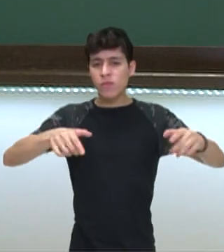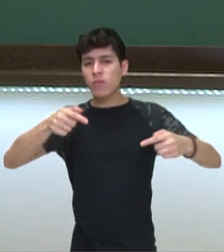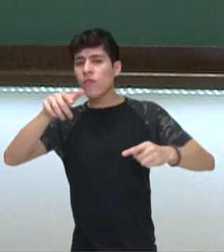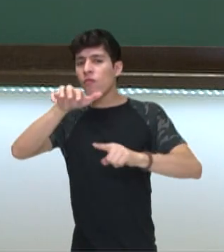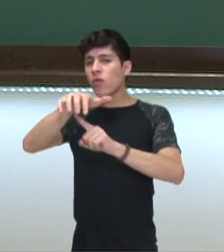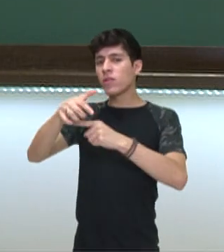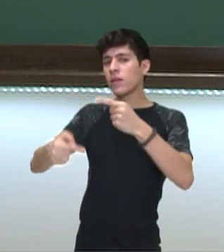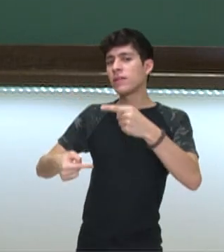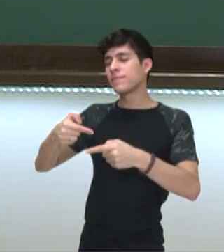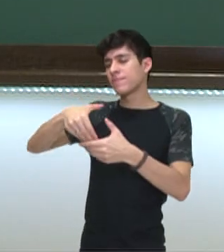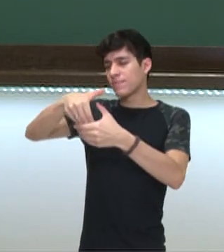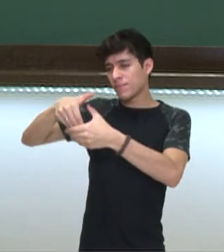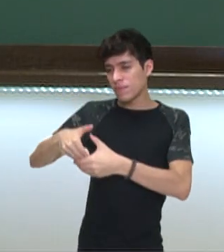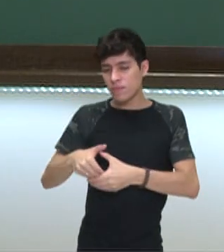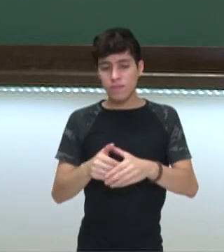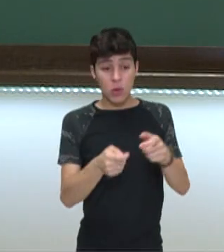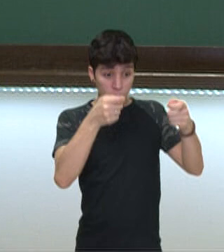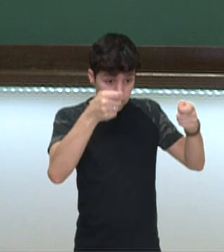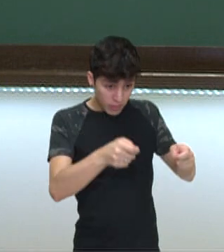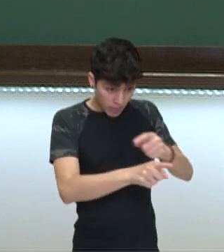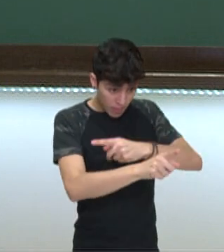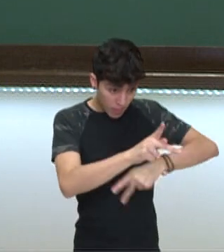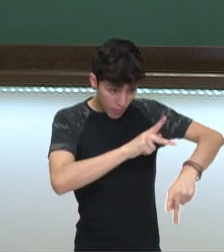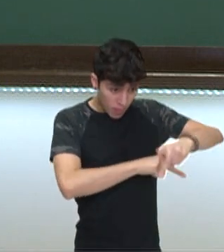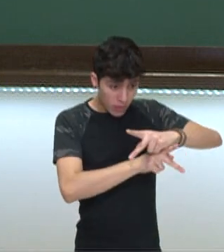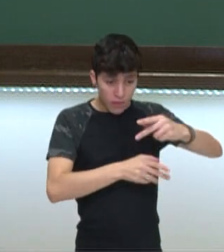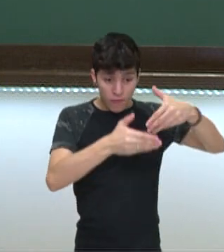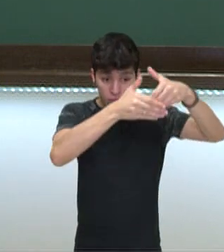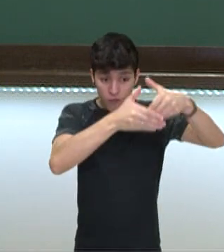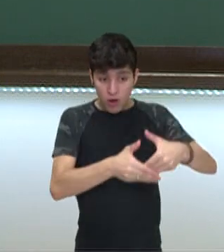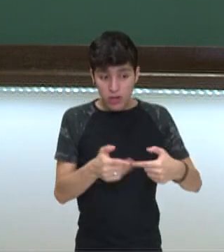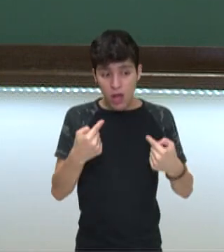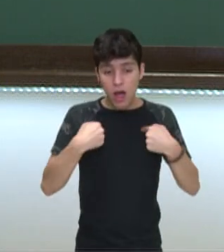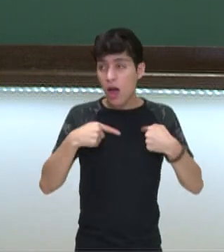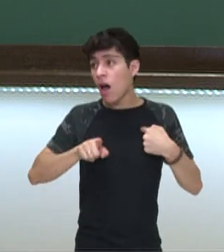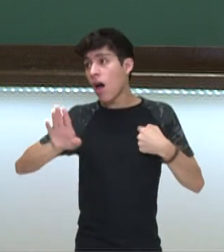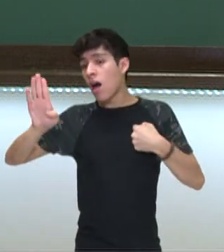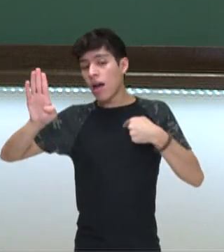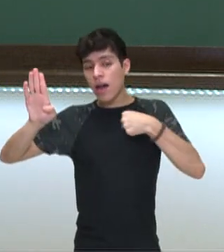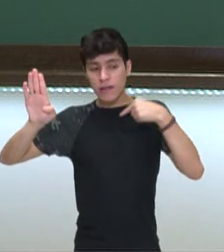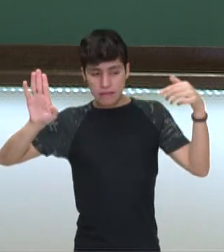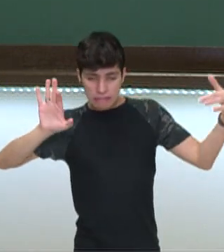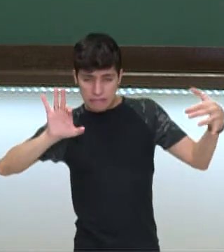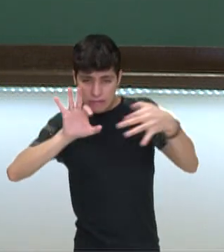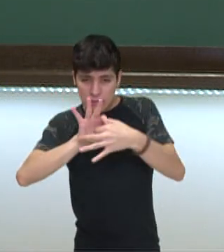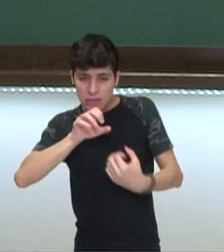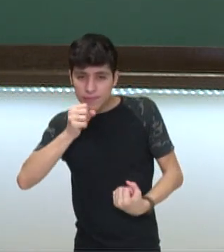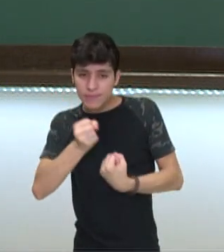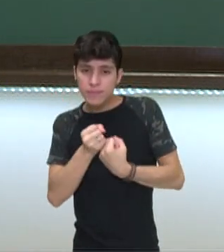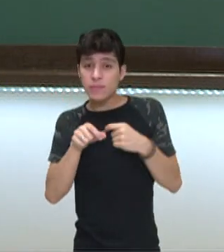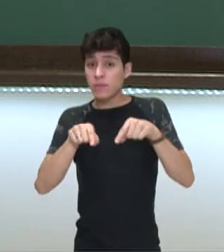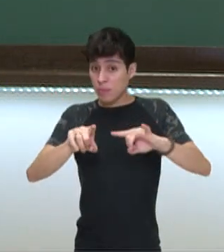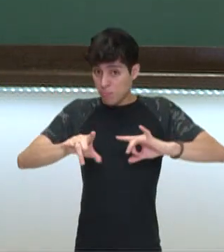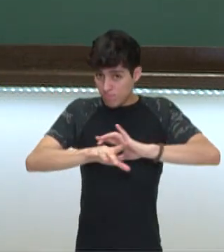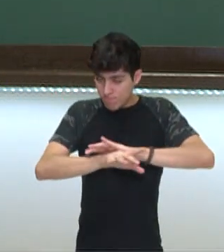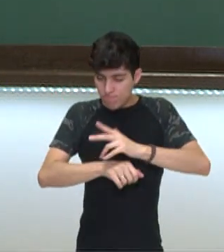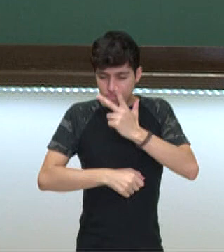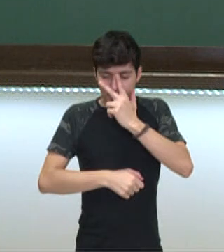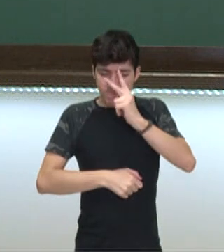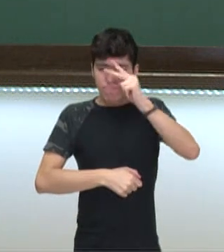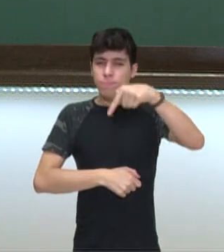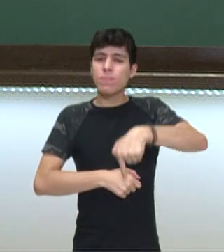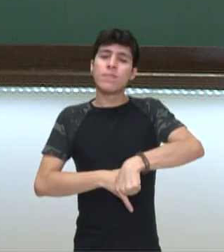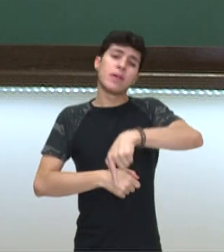sistema eleitoral obrigando a população a votar segundo os seus interesses então isso aí vai se tornar bastante